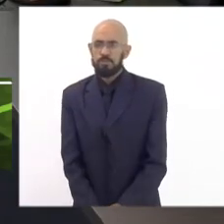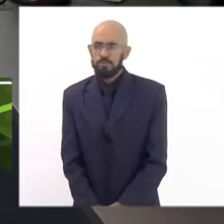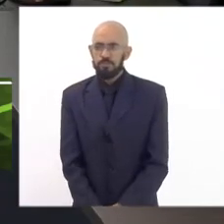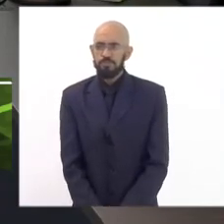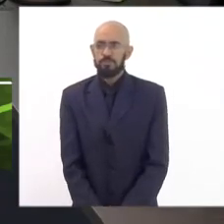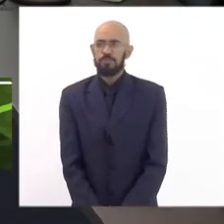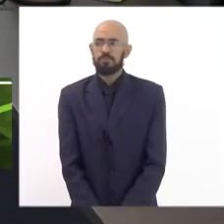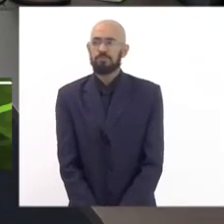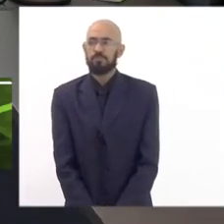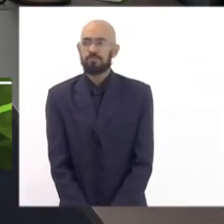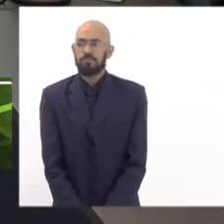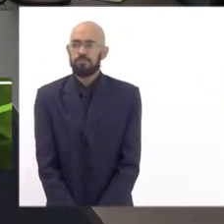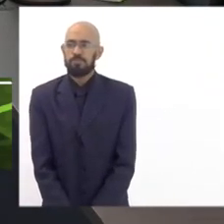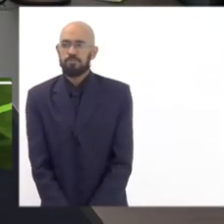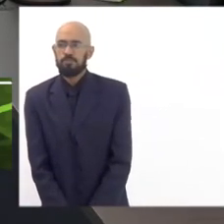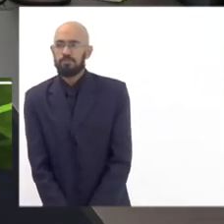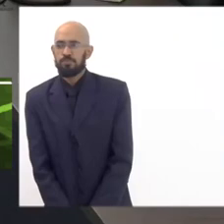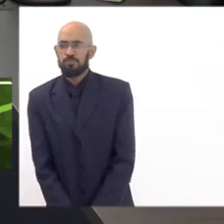Então,